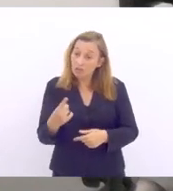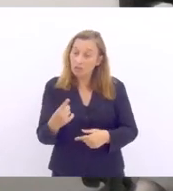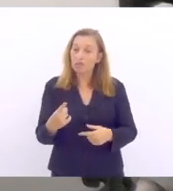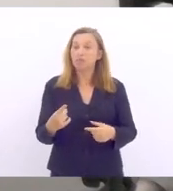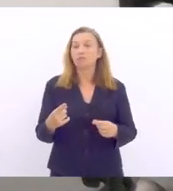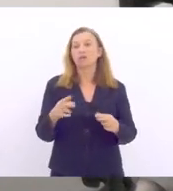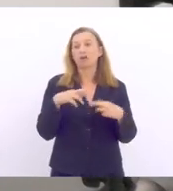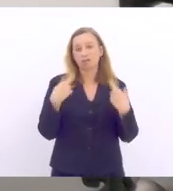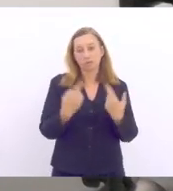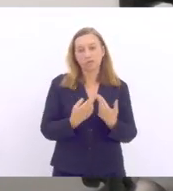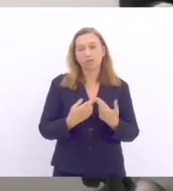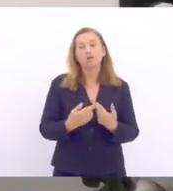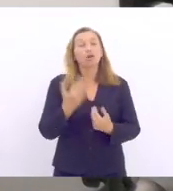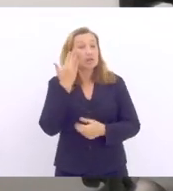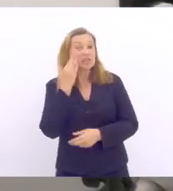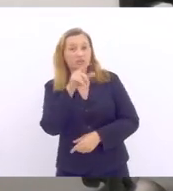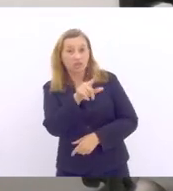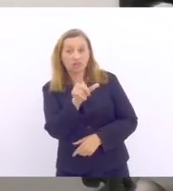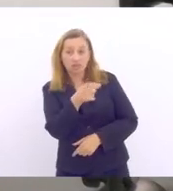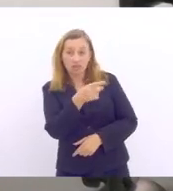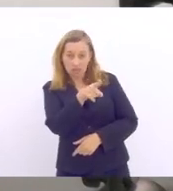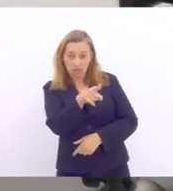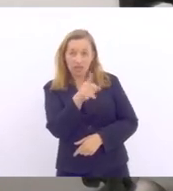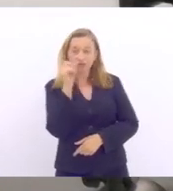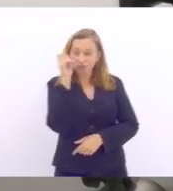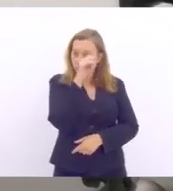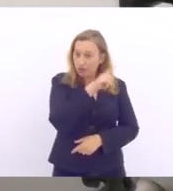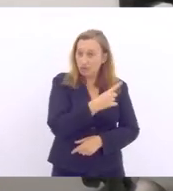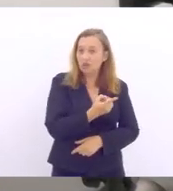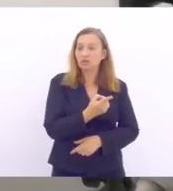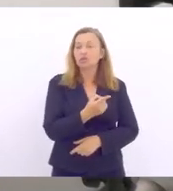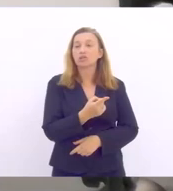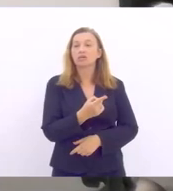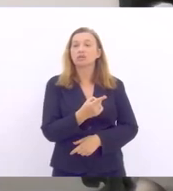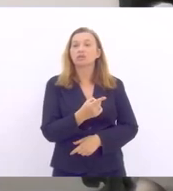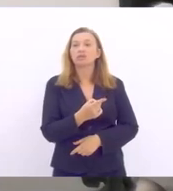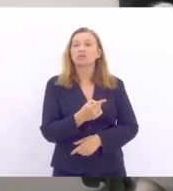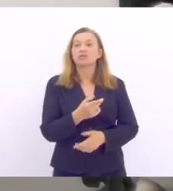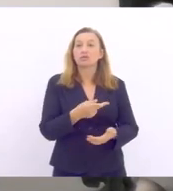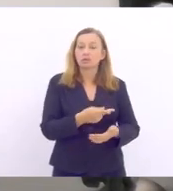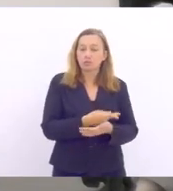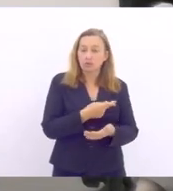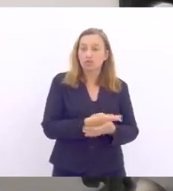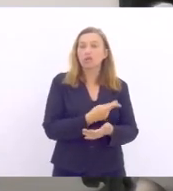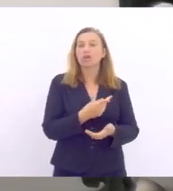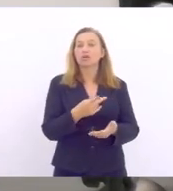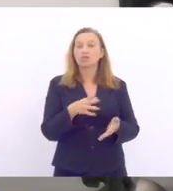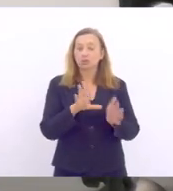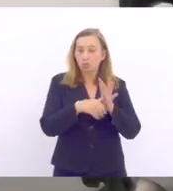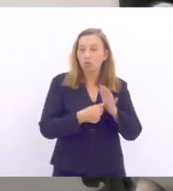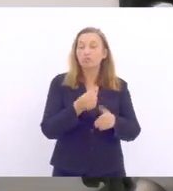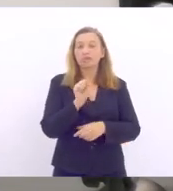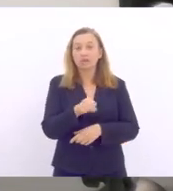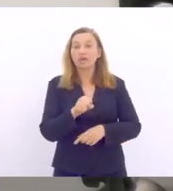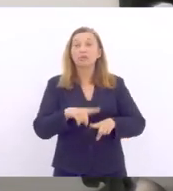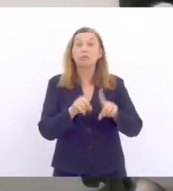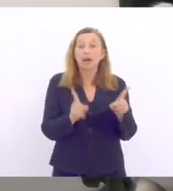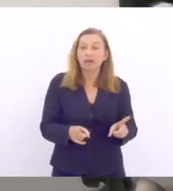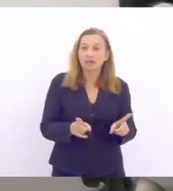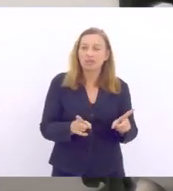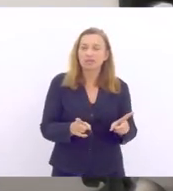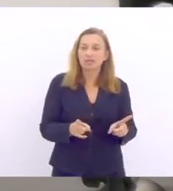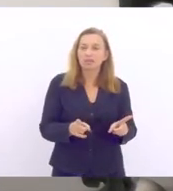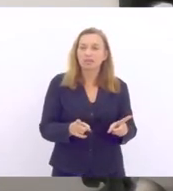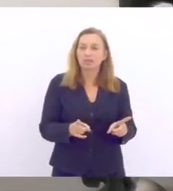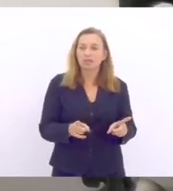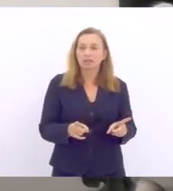Eu entendo que esse ingresso aí dificulta a questão do cambismo, dificulta. A gente sabe disso. Porém...